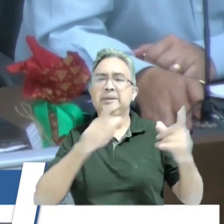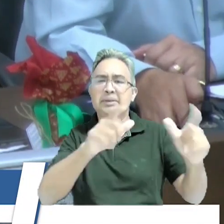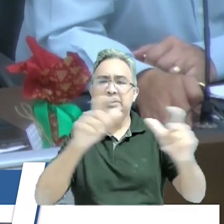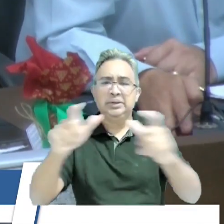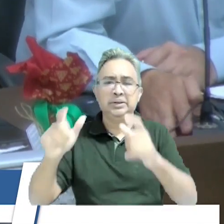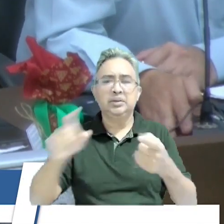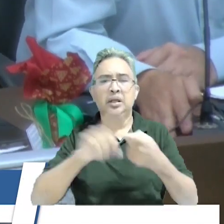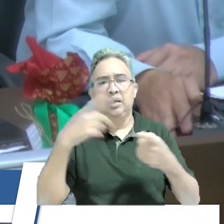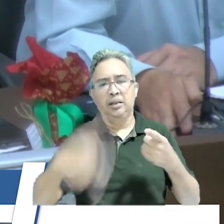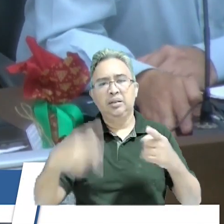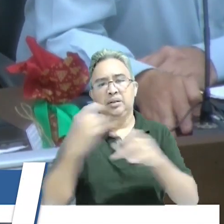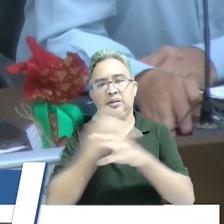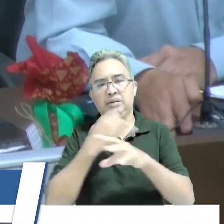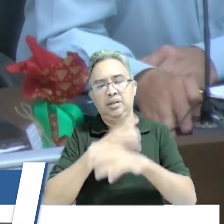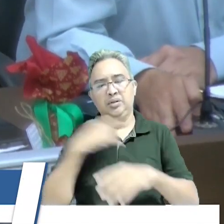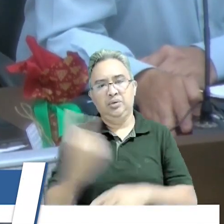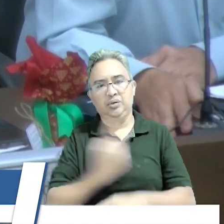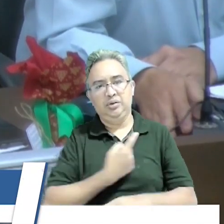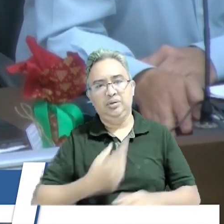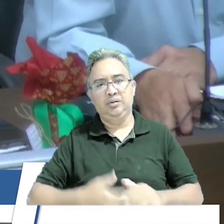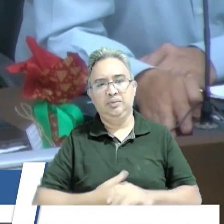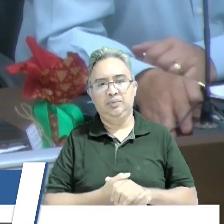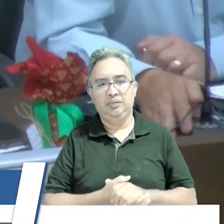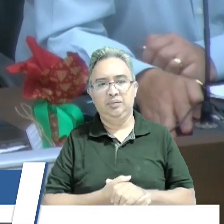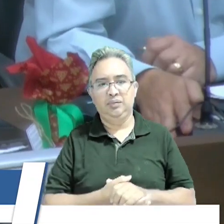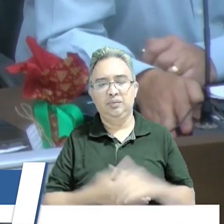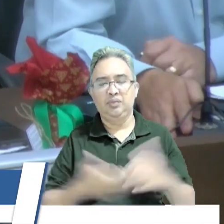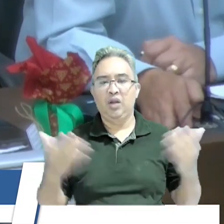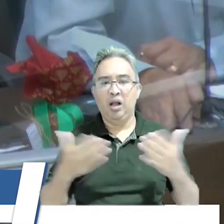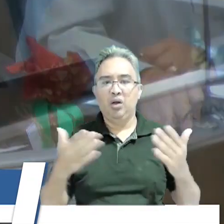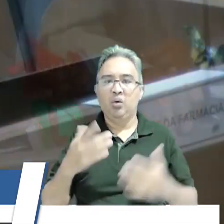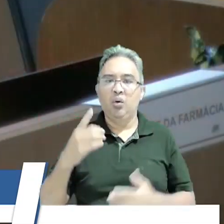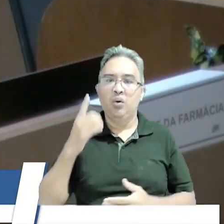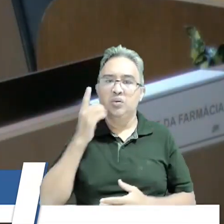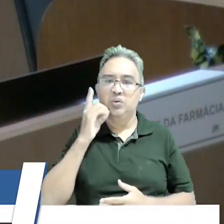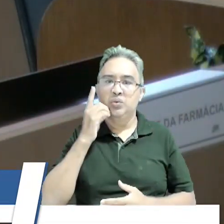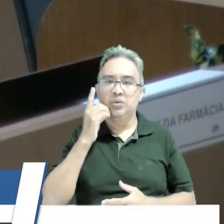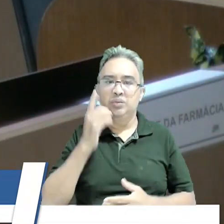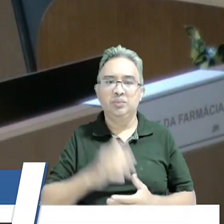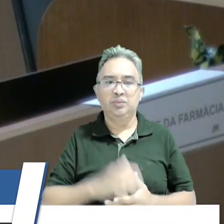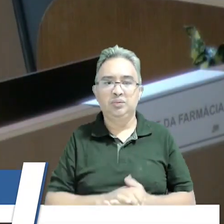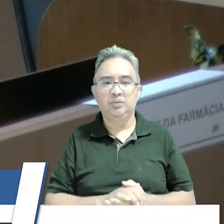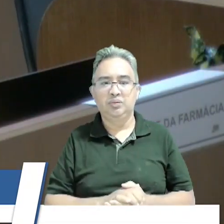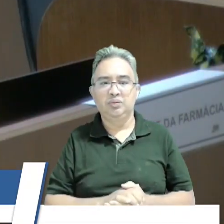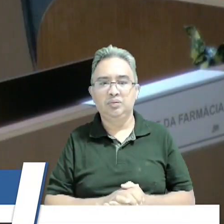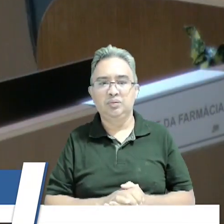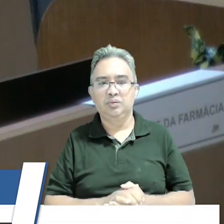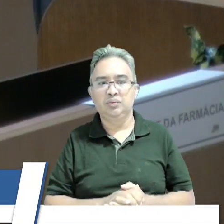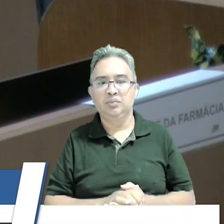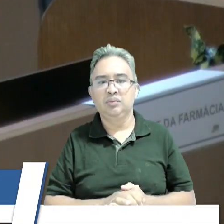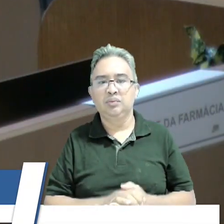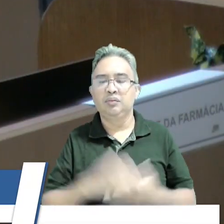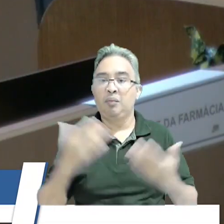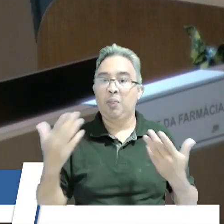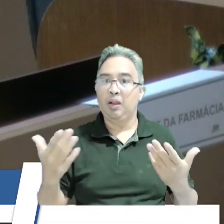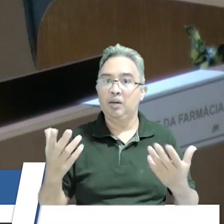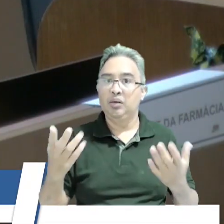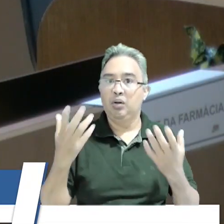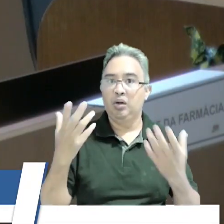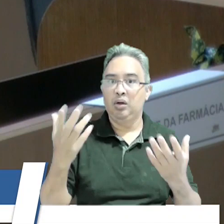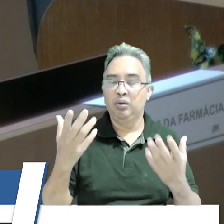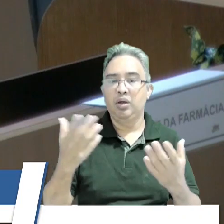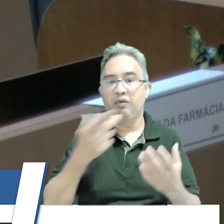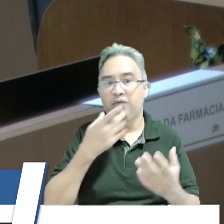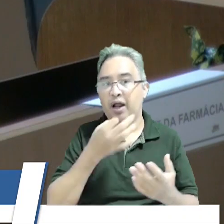cidade. Com a palavra, Donizete da Farmácia. Tornei, depois o Della Mota. Gostaria de te comentar que eu